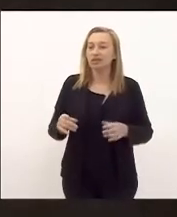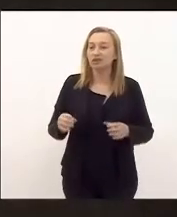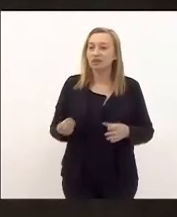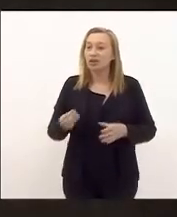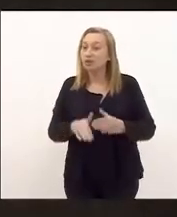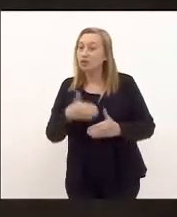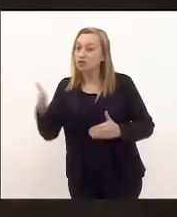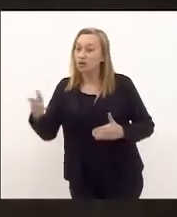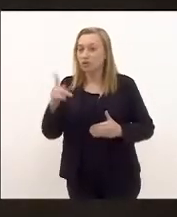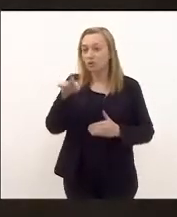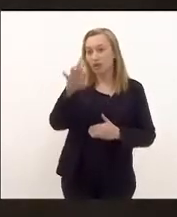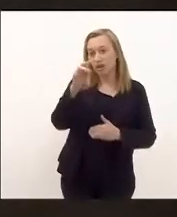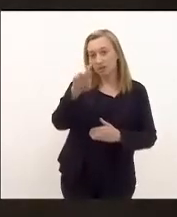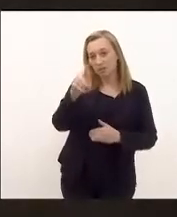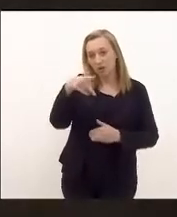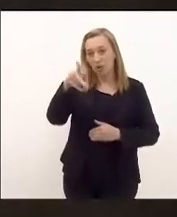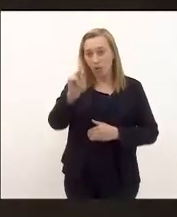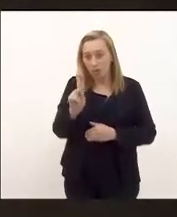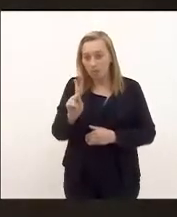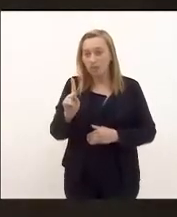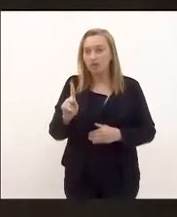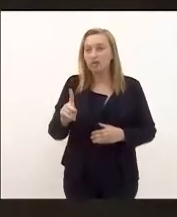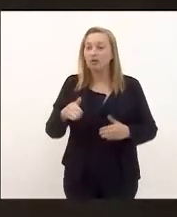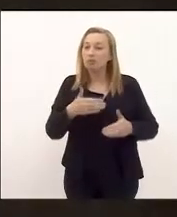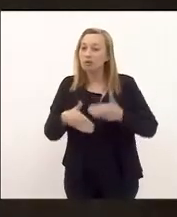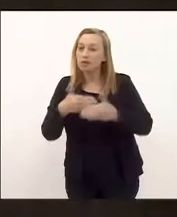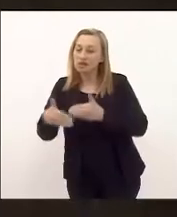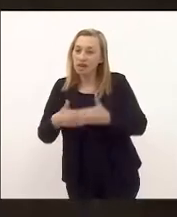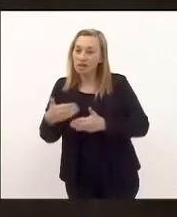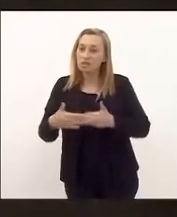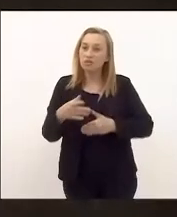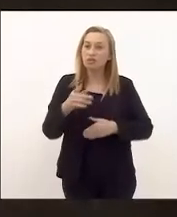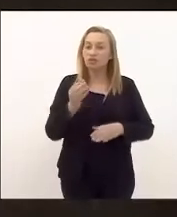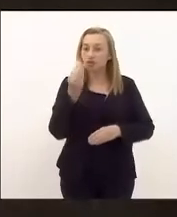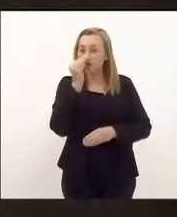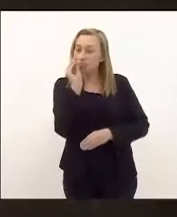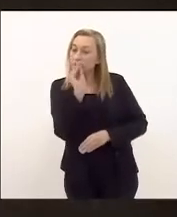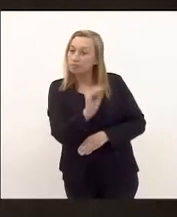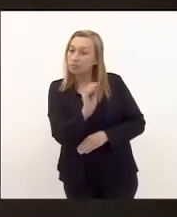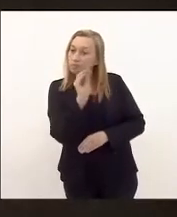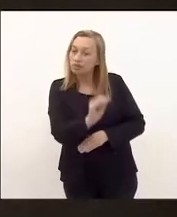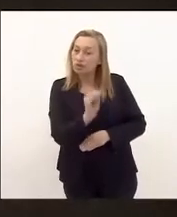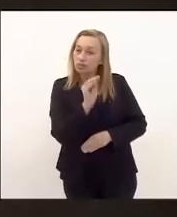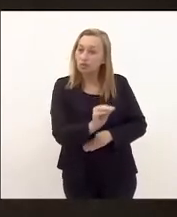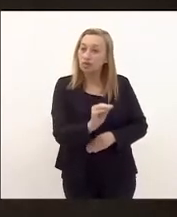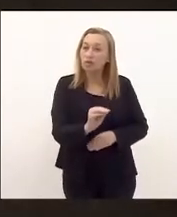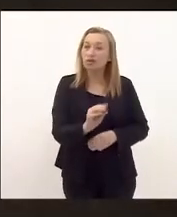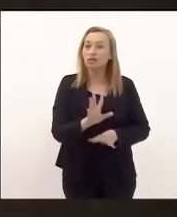não deixe esse processo de criminalização e assim,